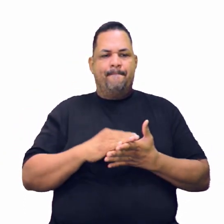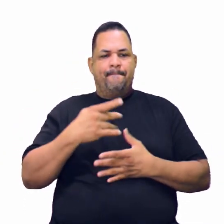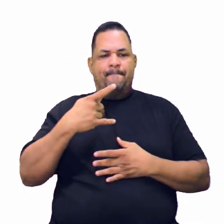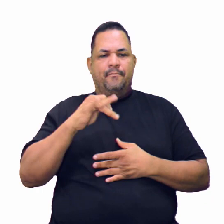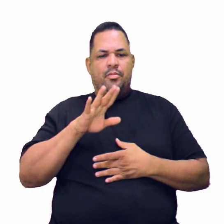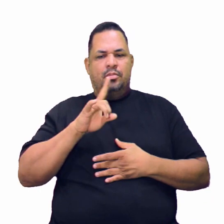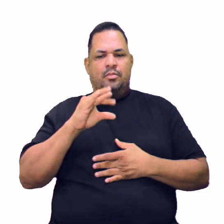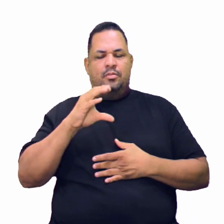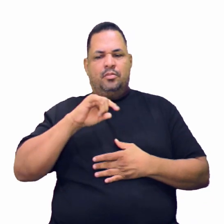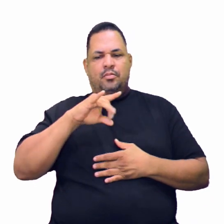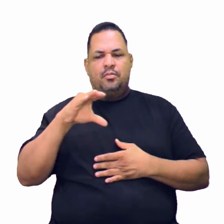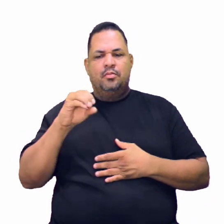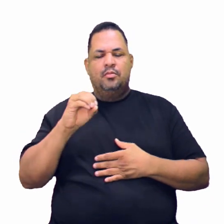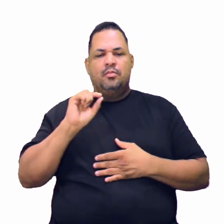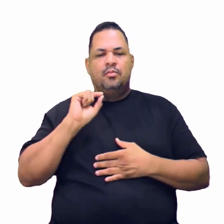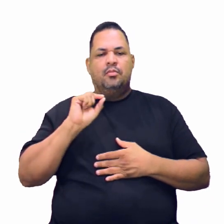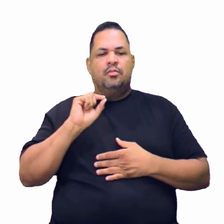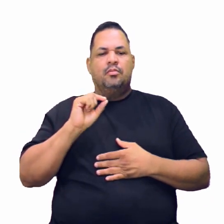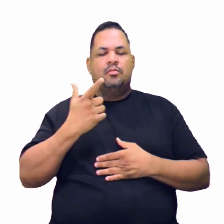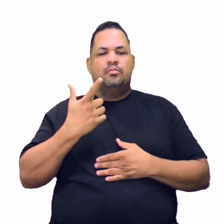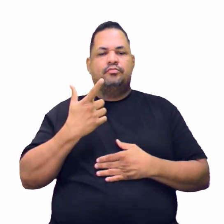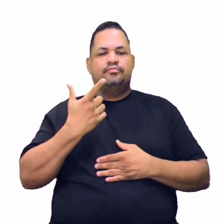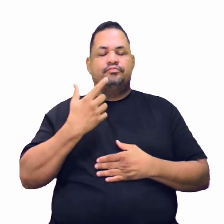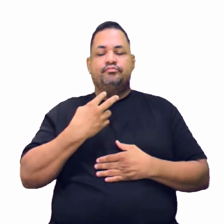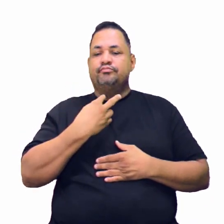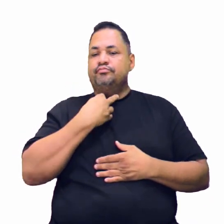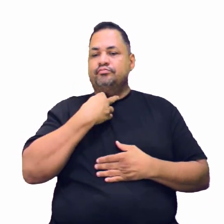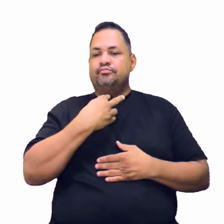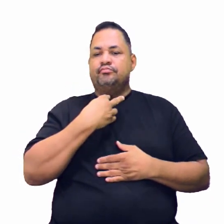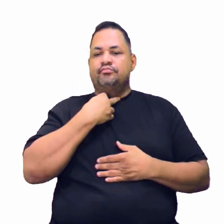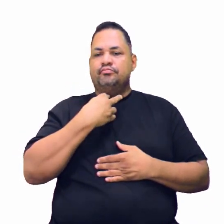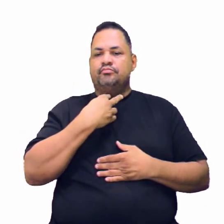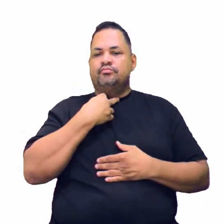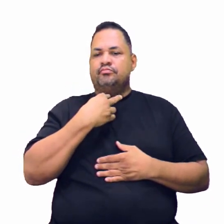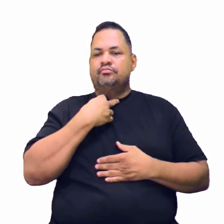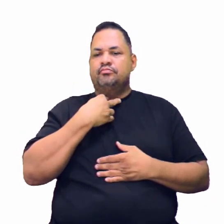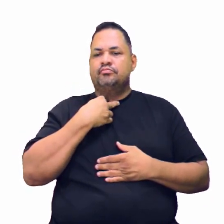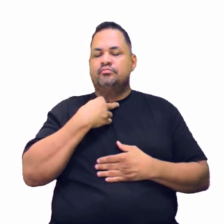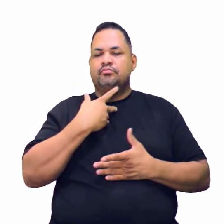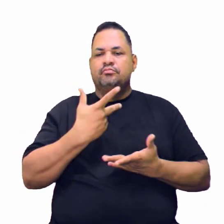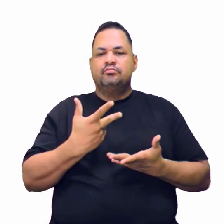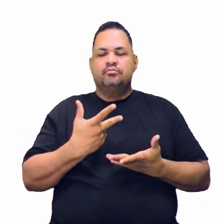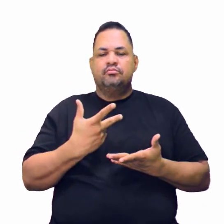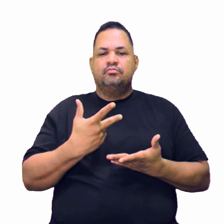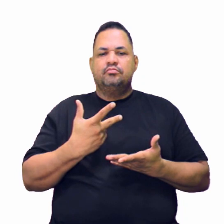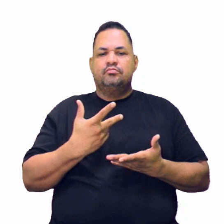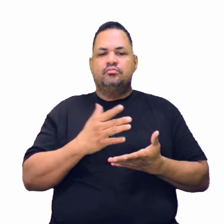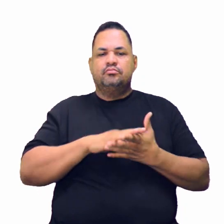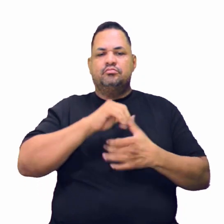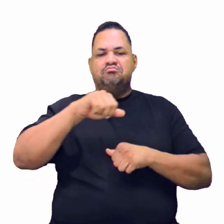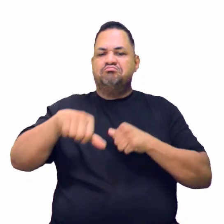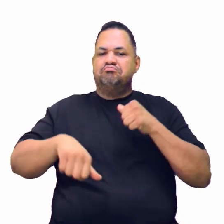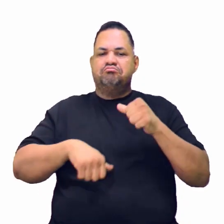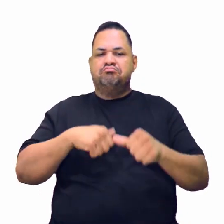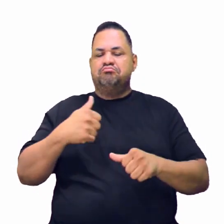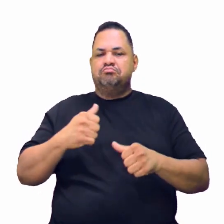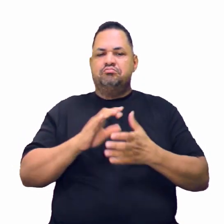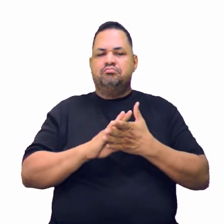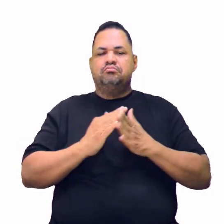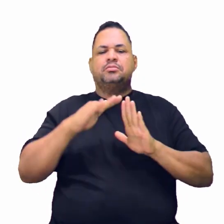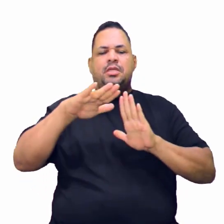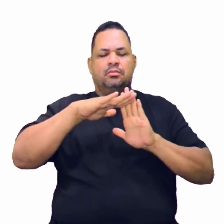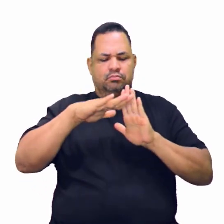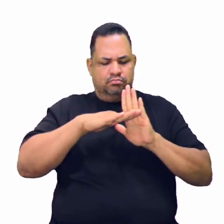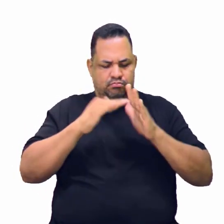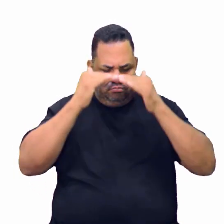é o injuntivo e prescritivo, que você não pode, amado, não pode de maneira alguma mudar. Tem que seguir do